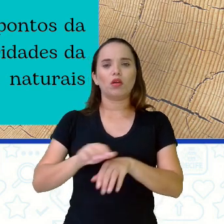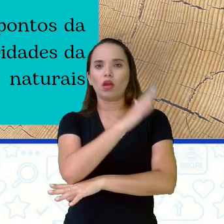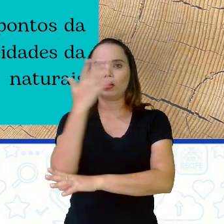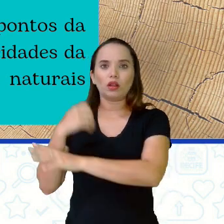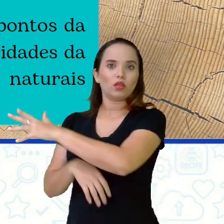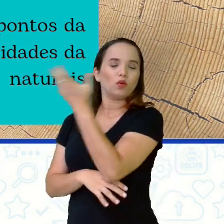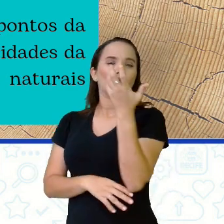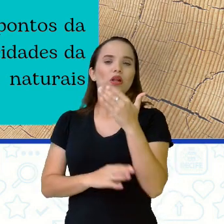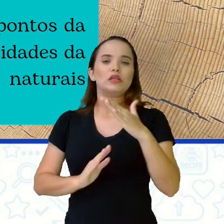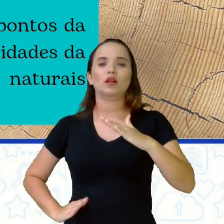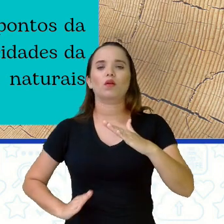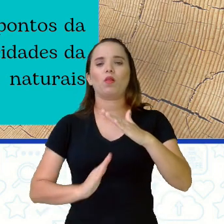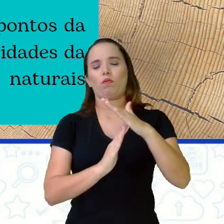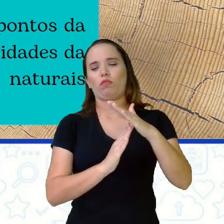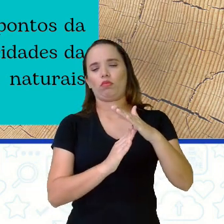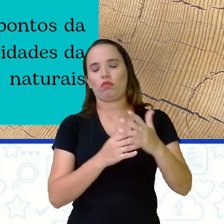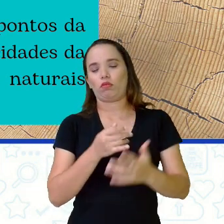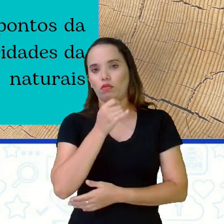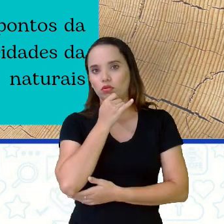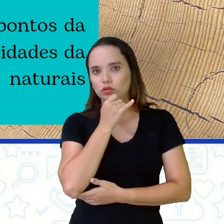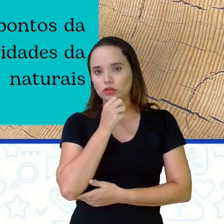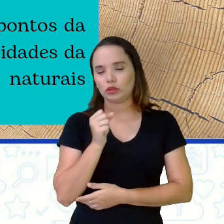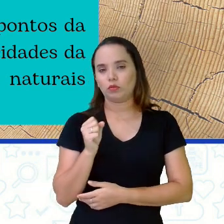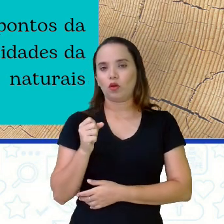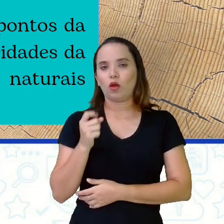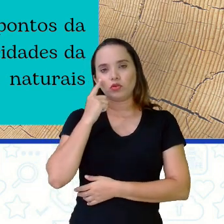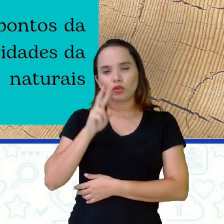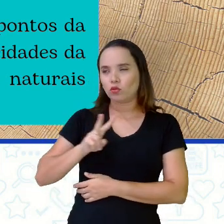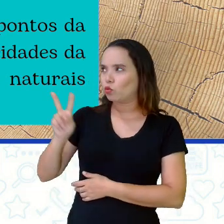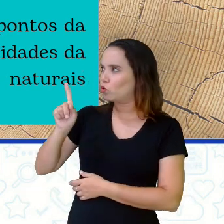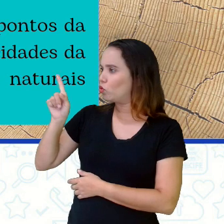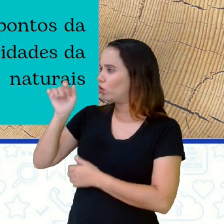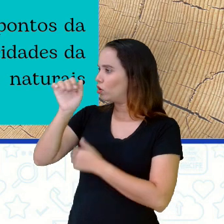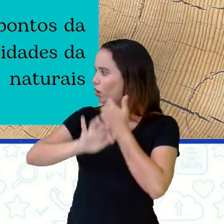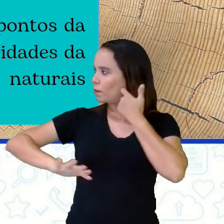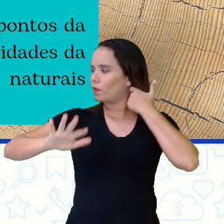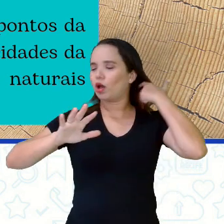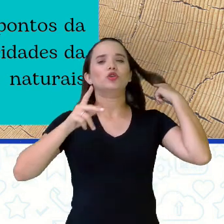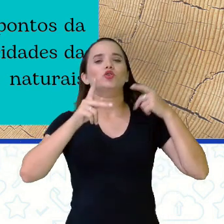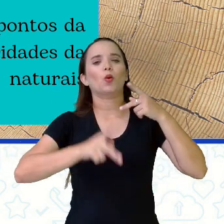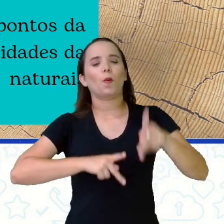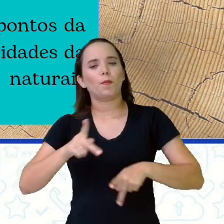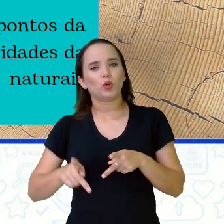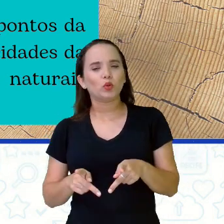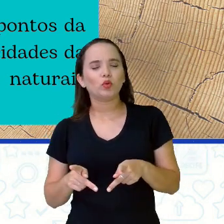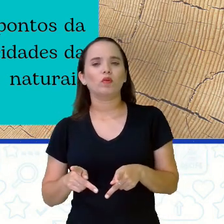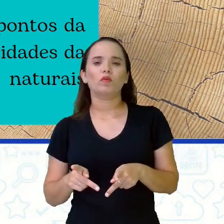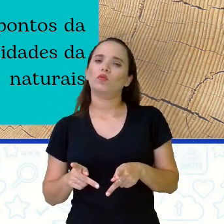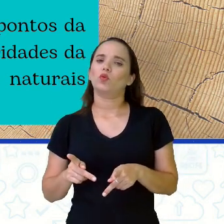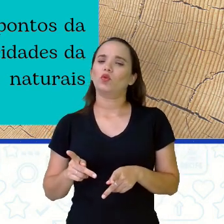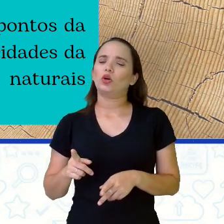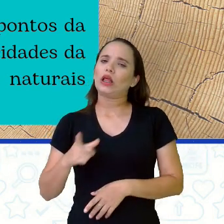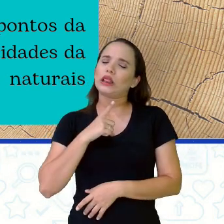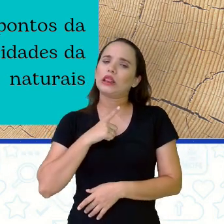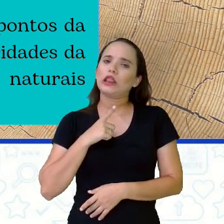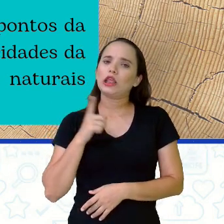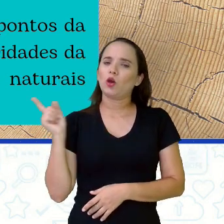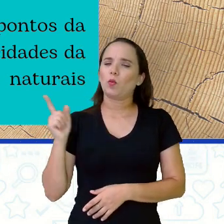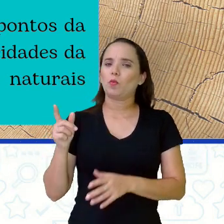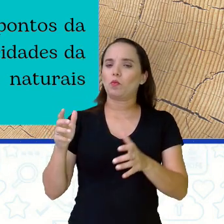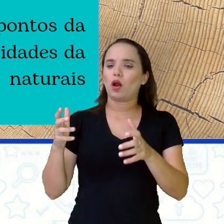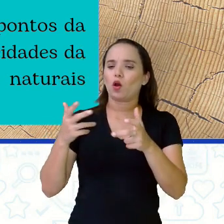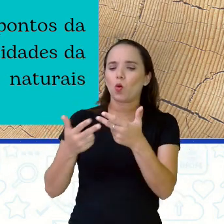ações. Então, por exemplo, quando a gente viu os povos Inuit ali, né, esses povos eles tinham uma certa desvantagem,